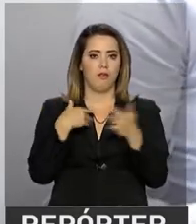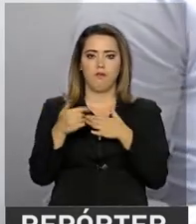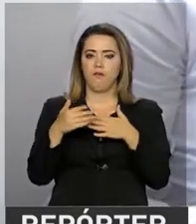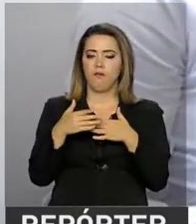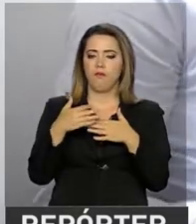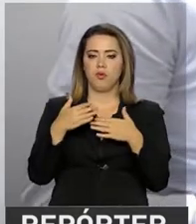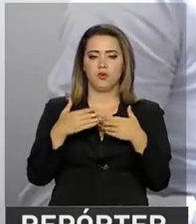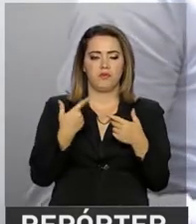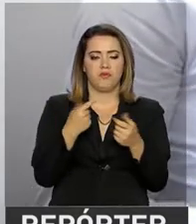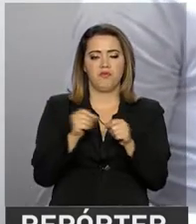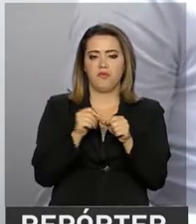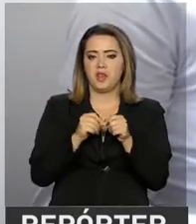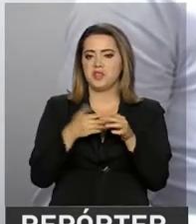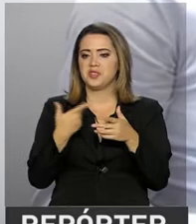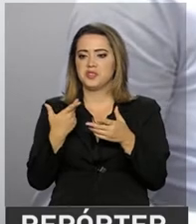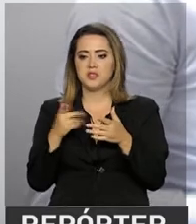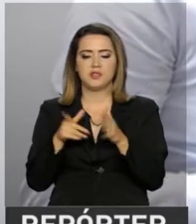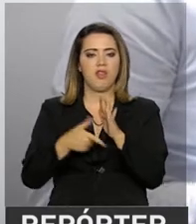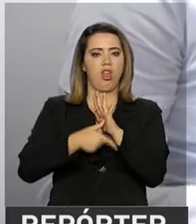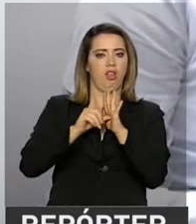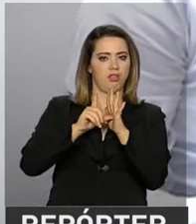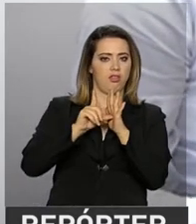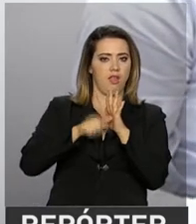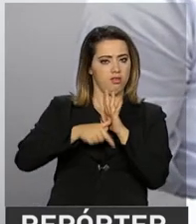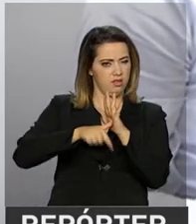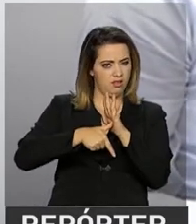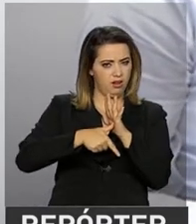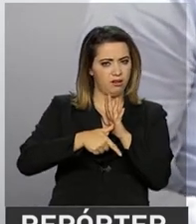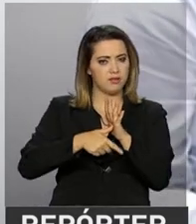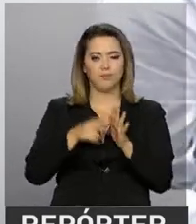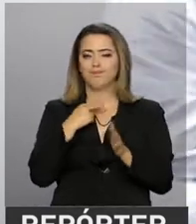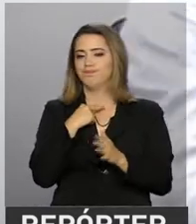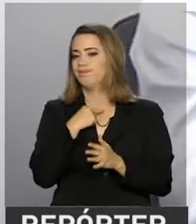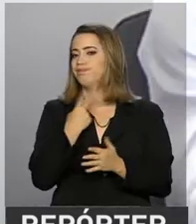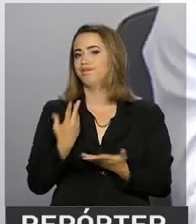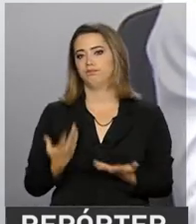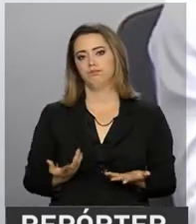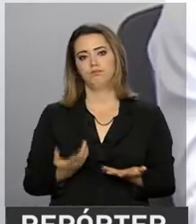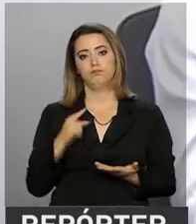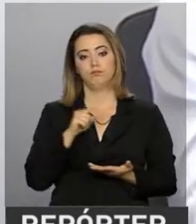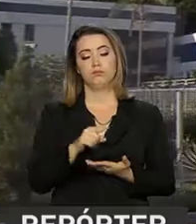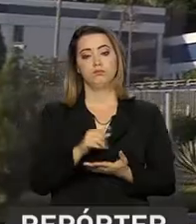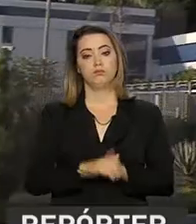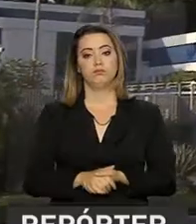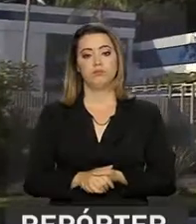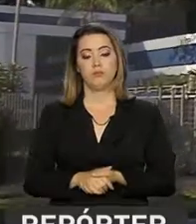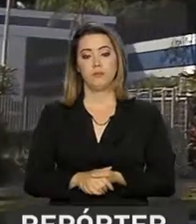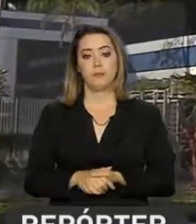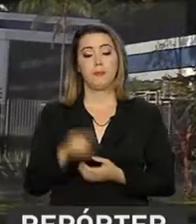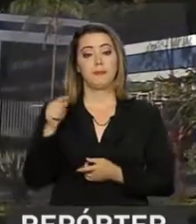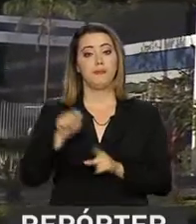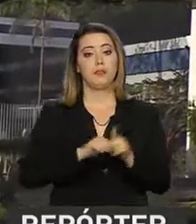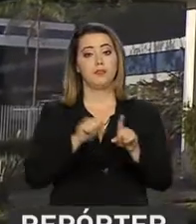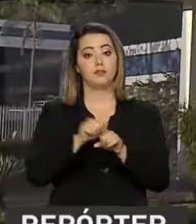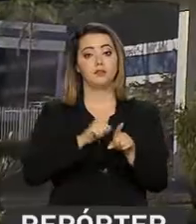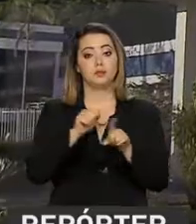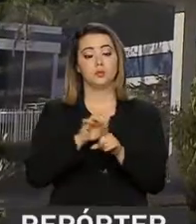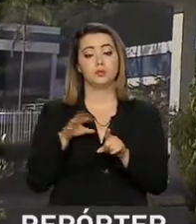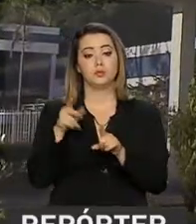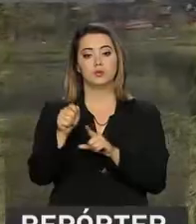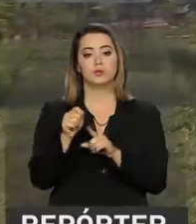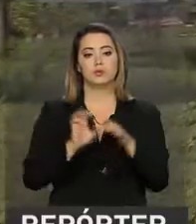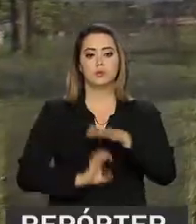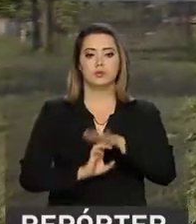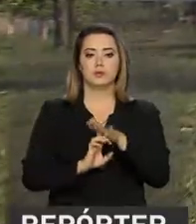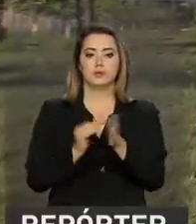jeitinho brasileiro faz de forma retroativa porque vou entregar as obrigações depois só existe mais que o social neste mês empresas de todos os segmentos